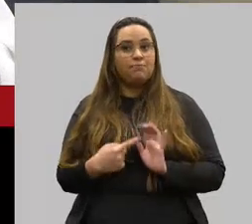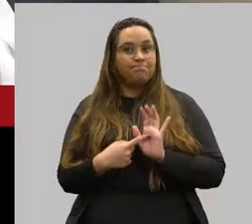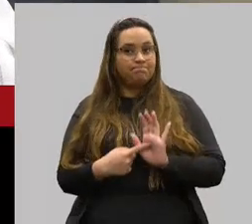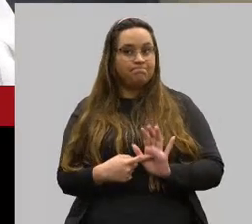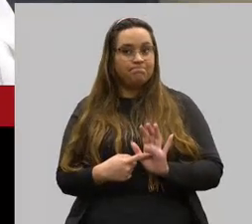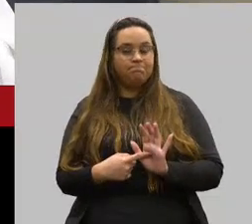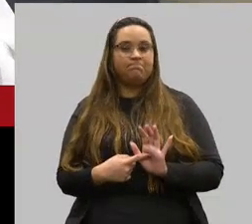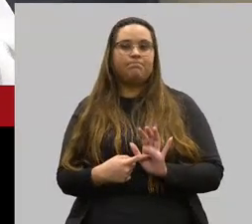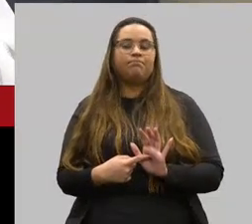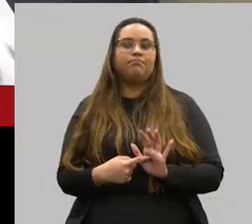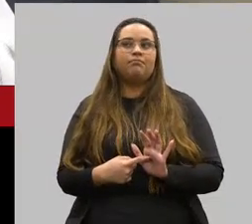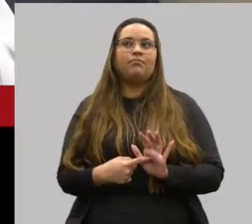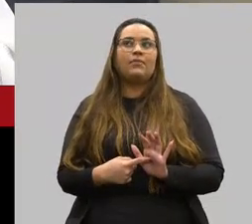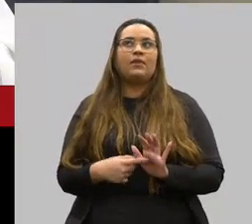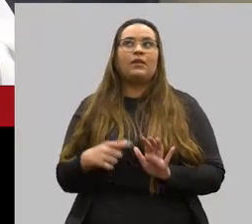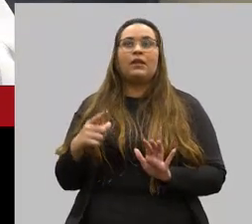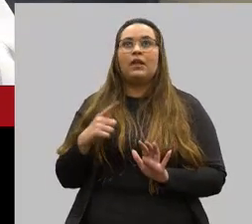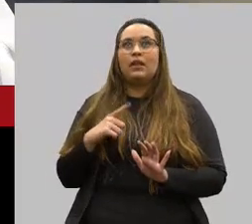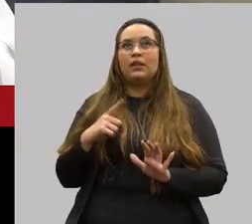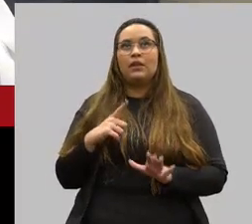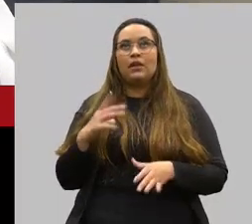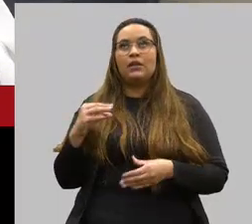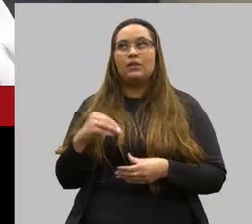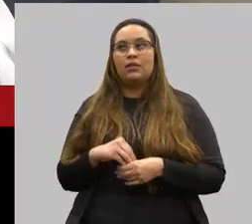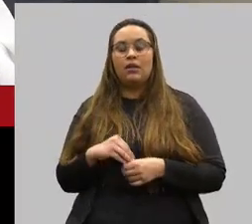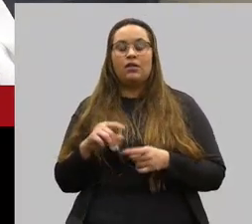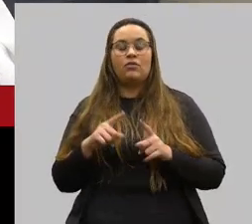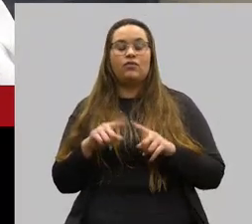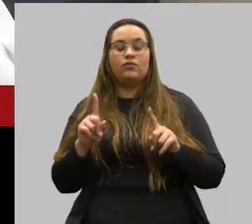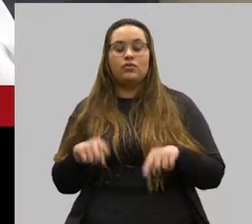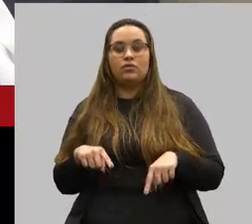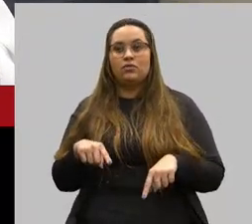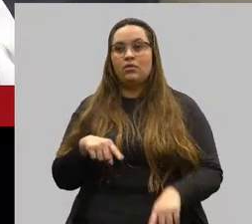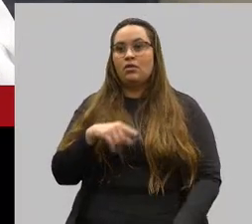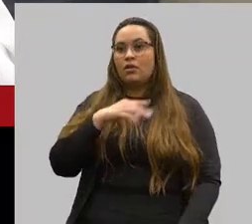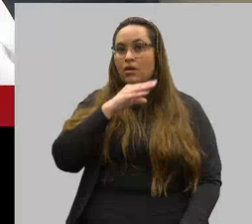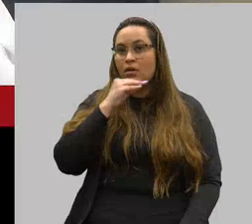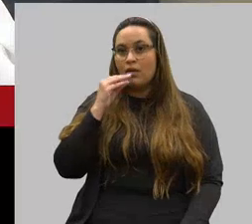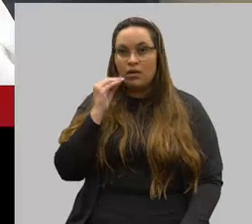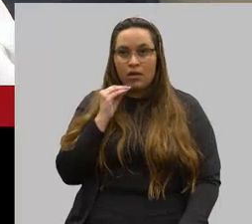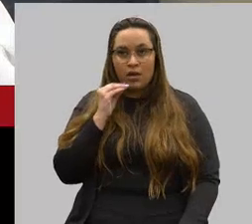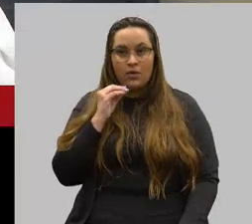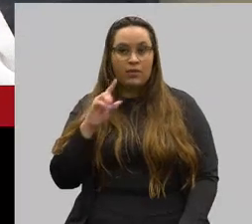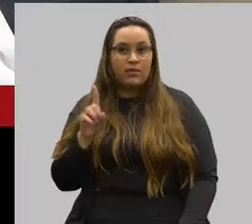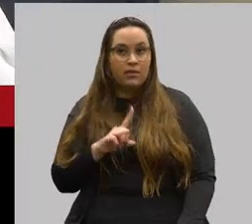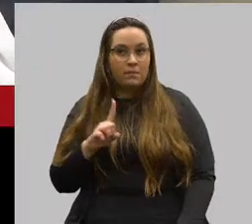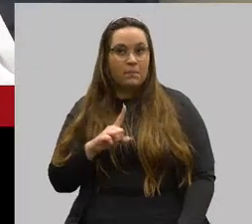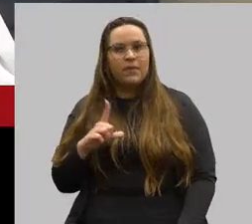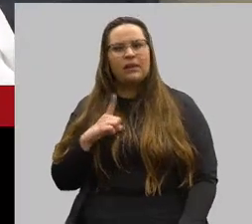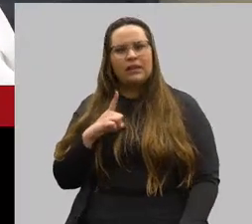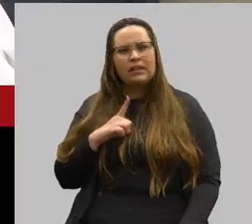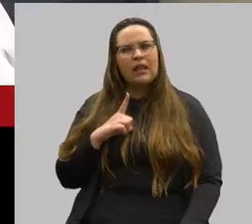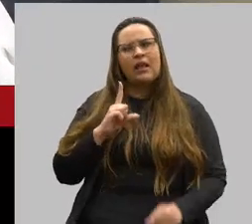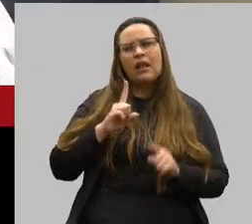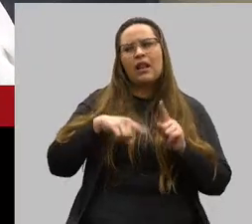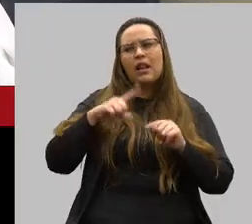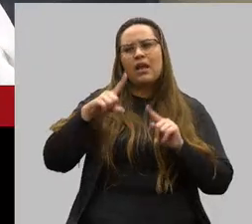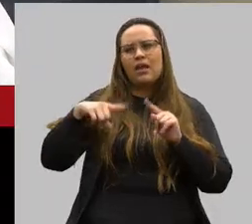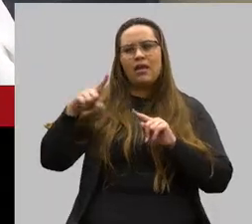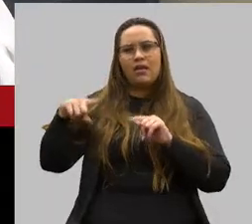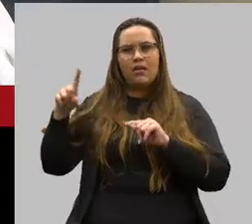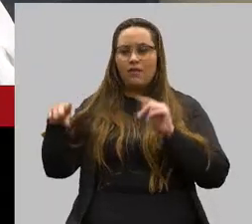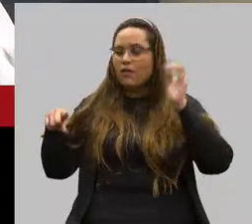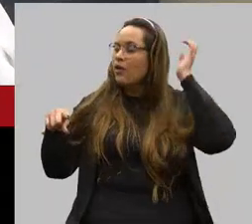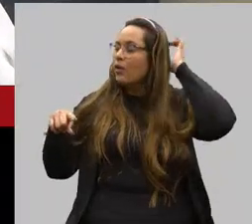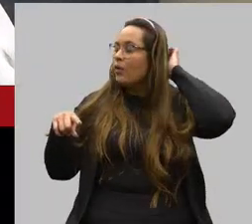relação ao quadro policial a poli ela tem uma especificidade né porque além dos níveis da carreira a gente tem graus né